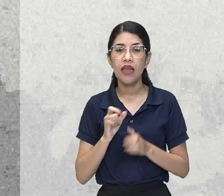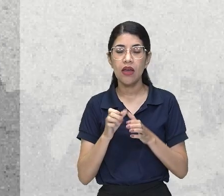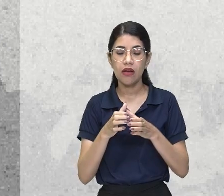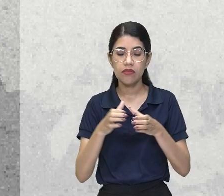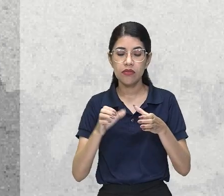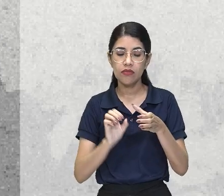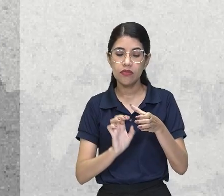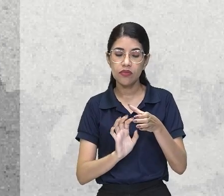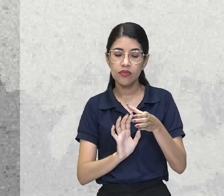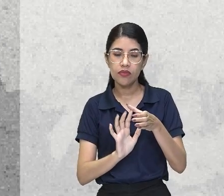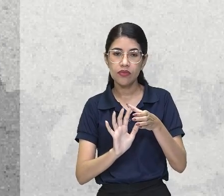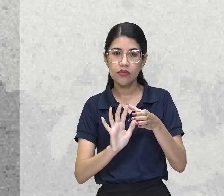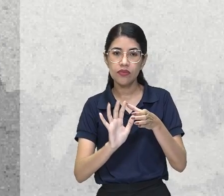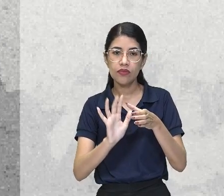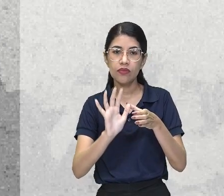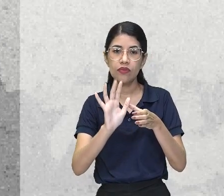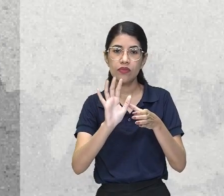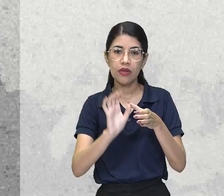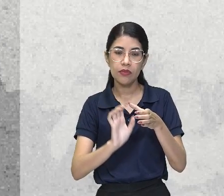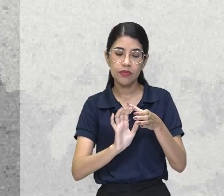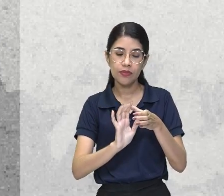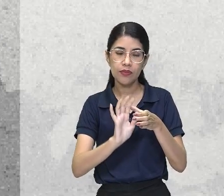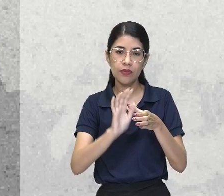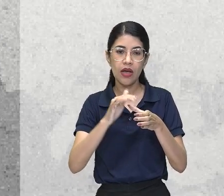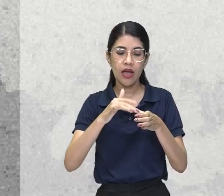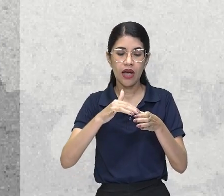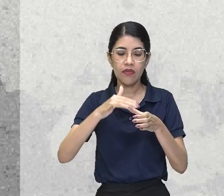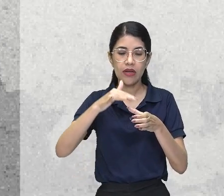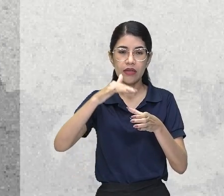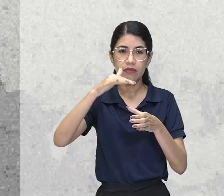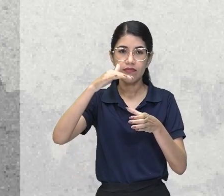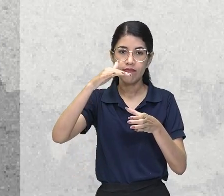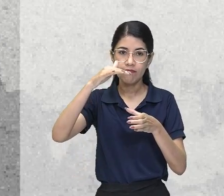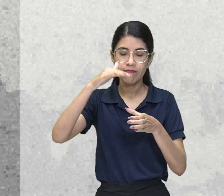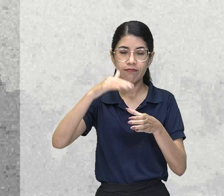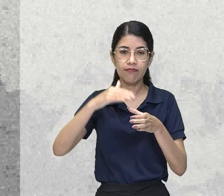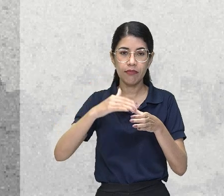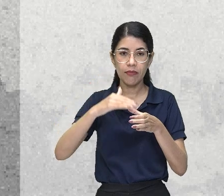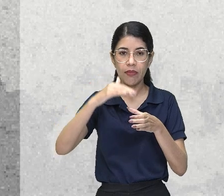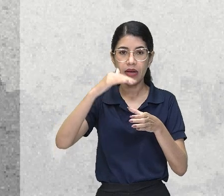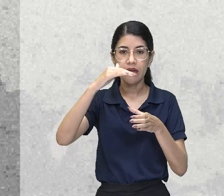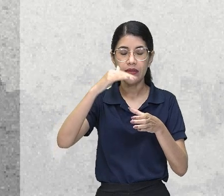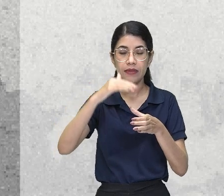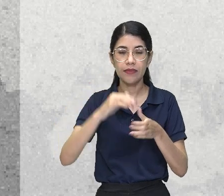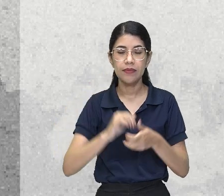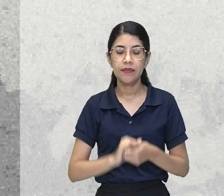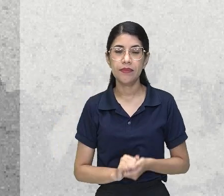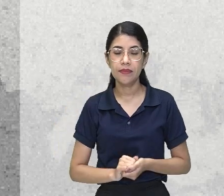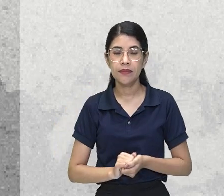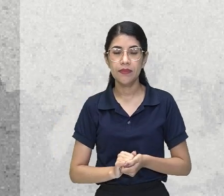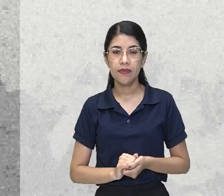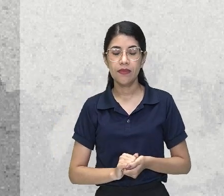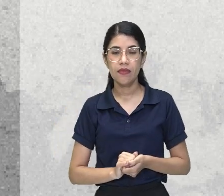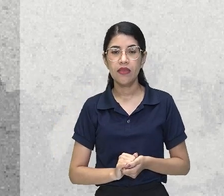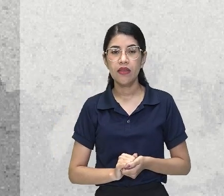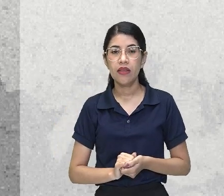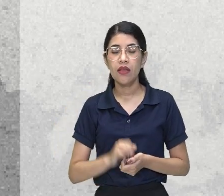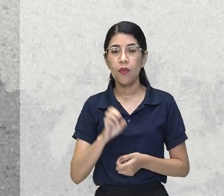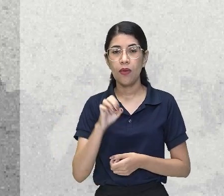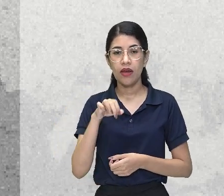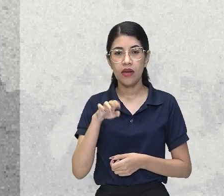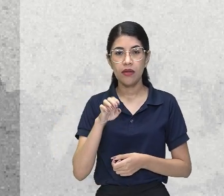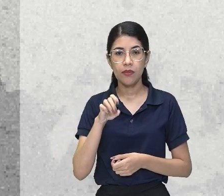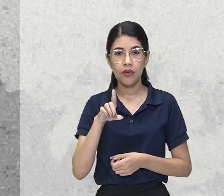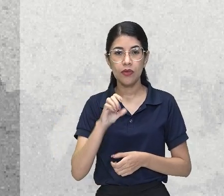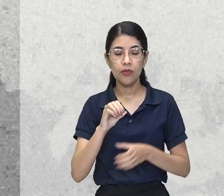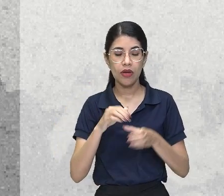expansão do vapor de água empurrando o êmbolo para cima. Então, esse êmbolo ele vai